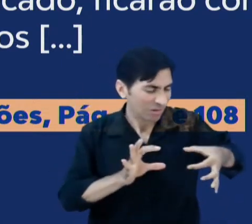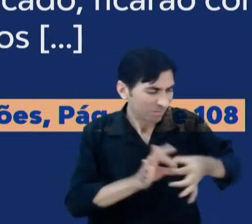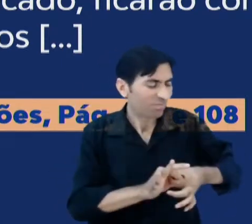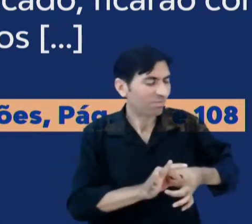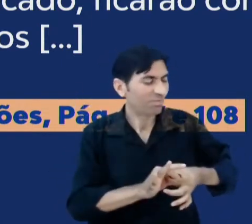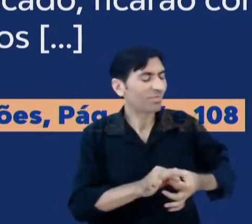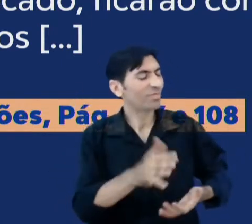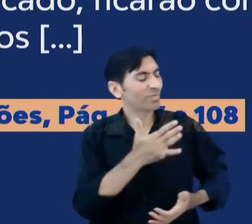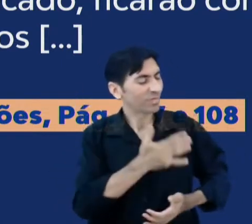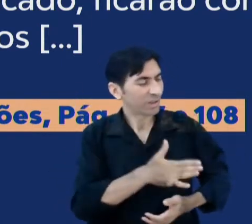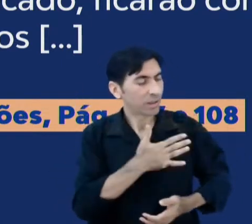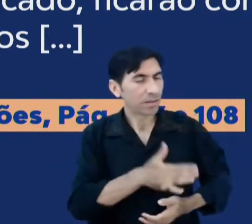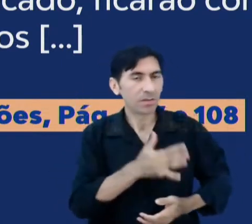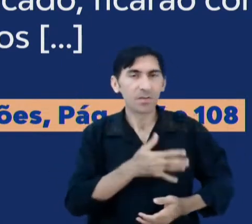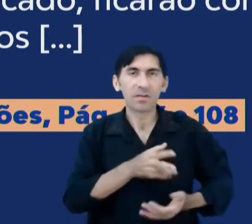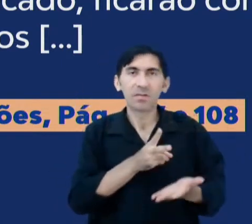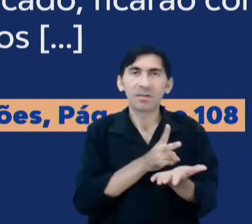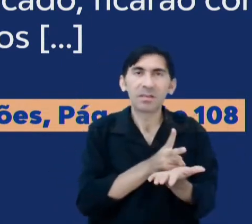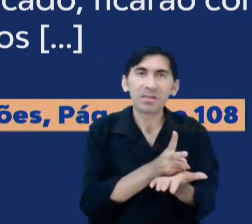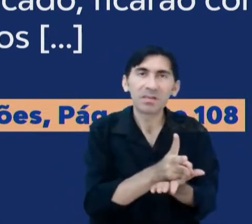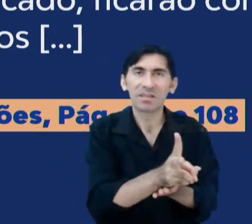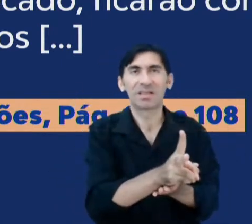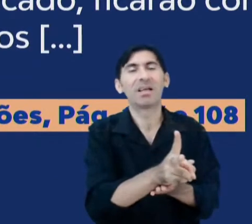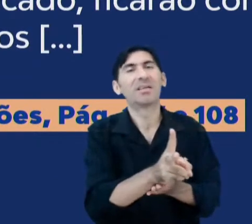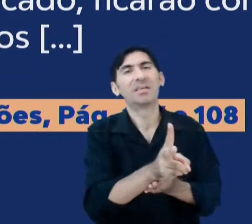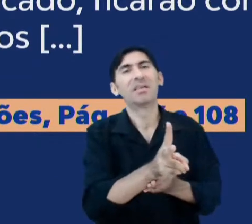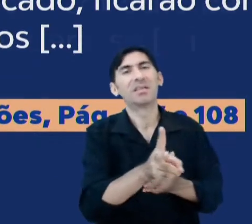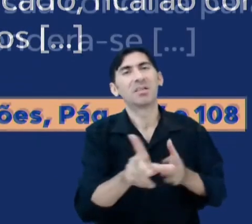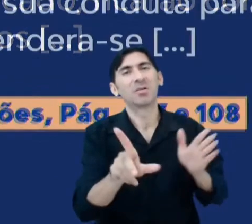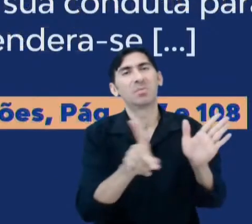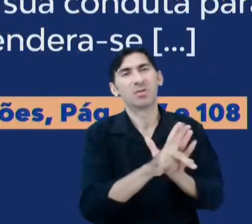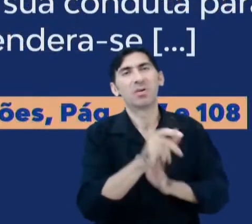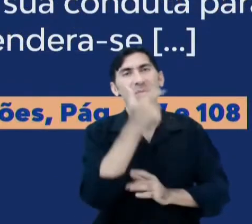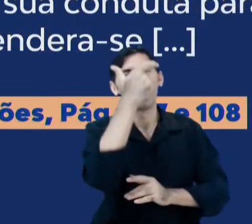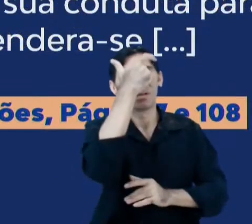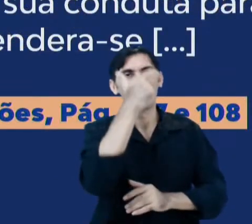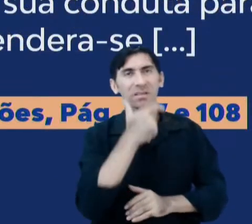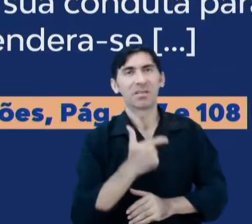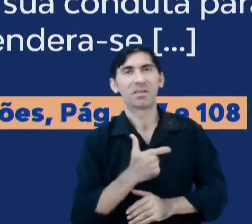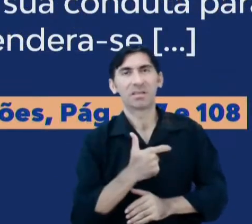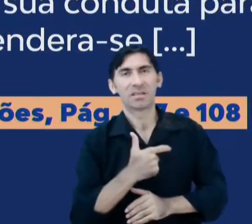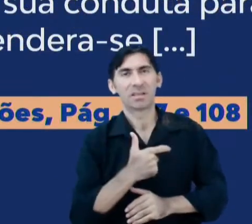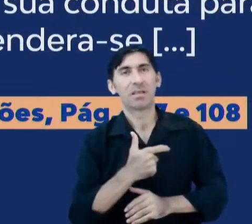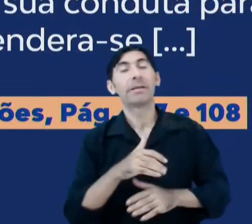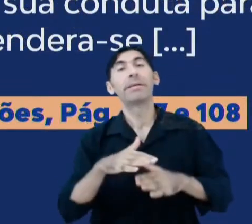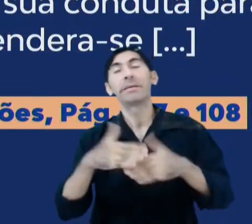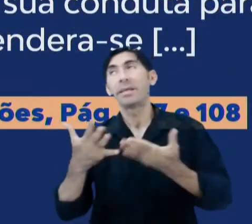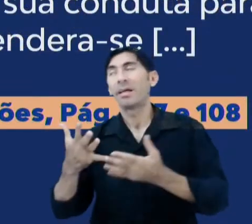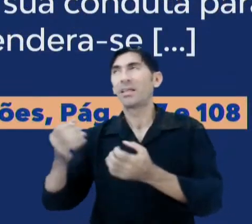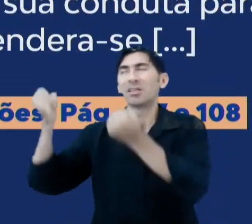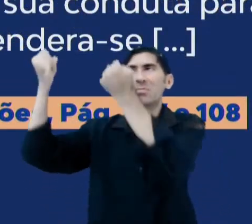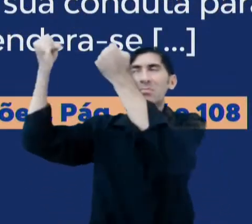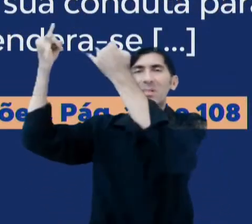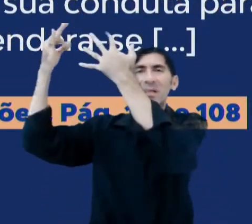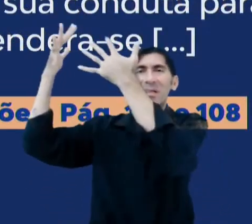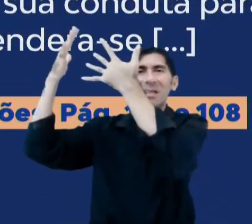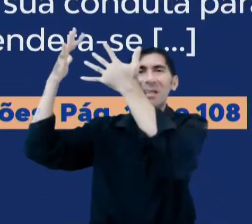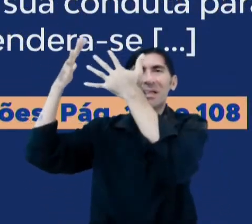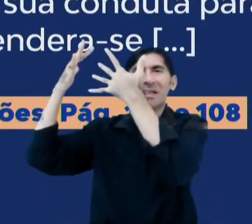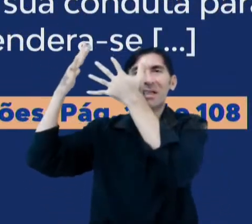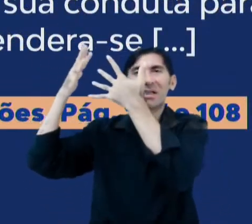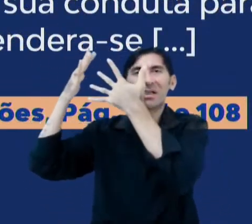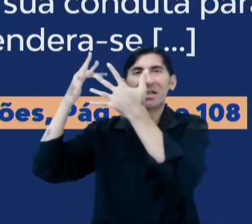ficarão com ele identificados. Então, a glória de Deus, que destrói o